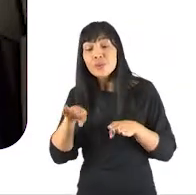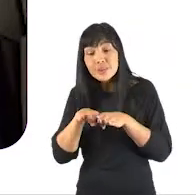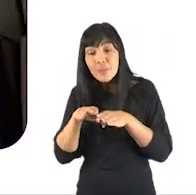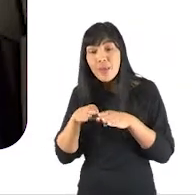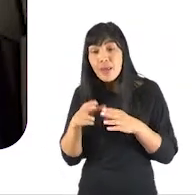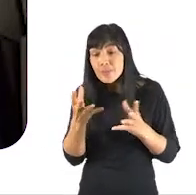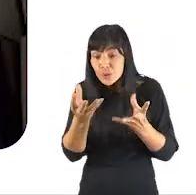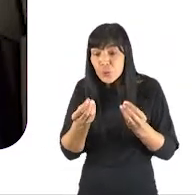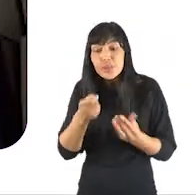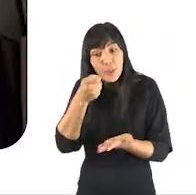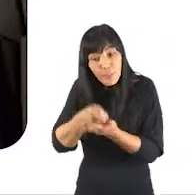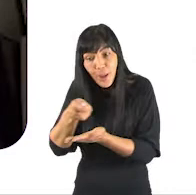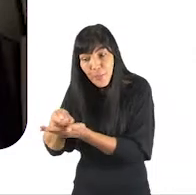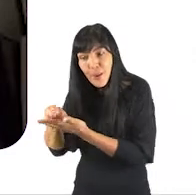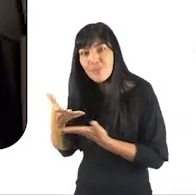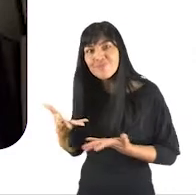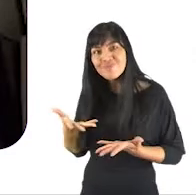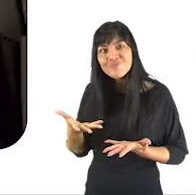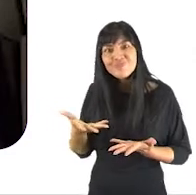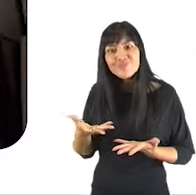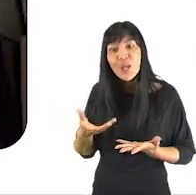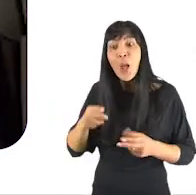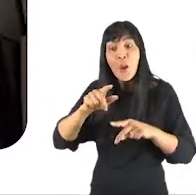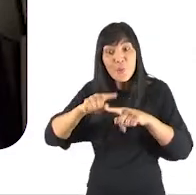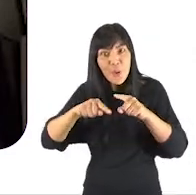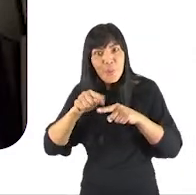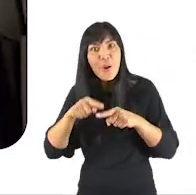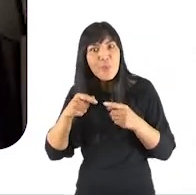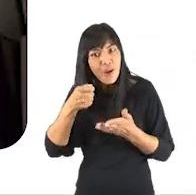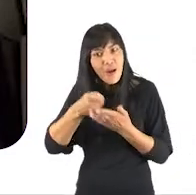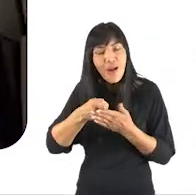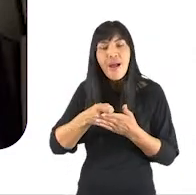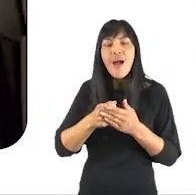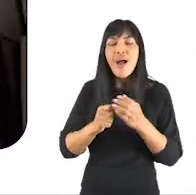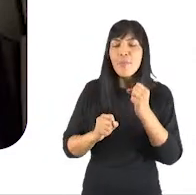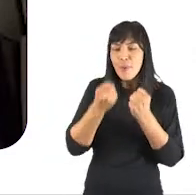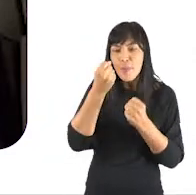que consomem, os produtos